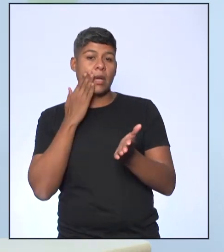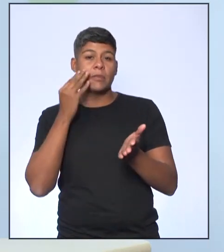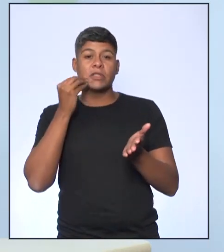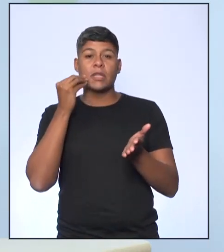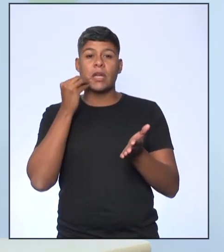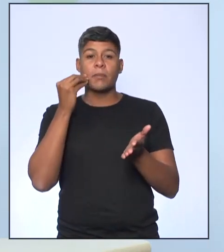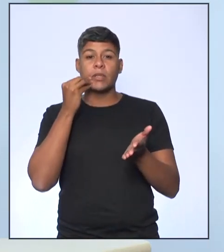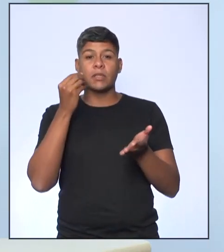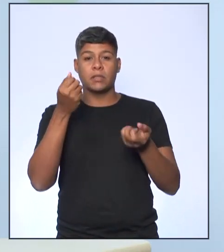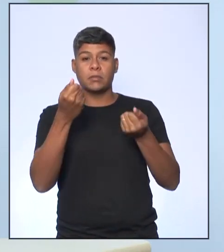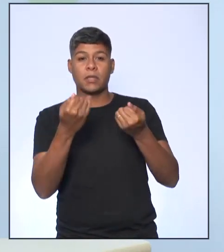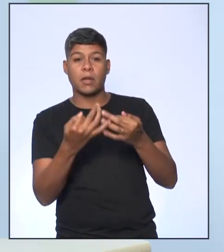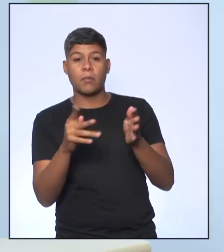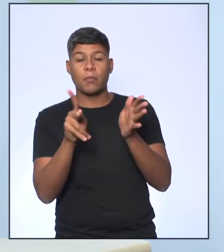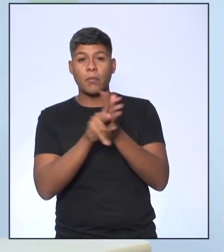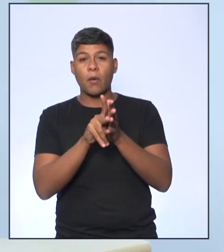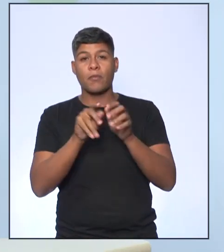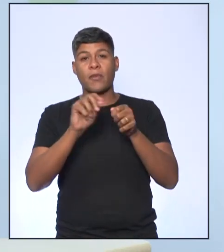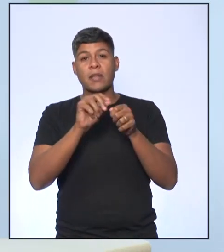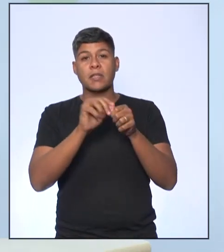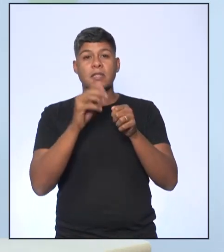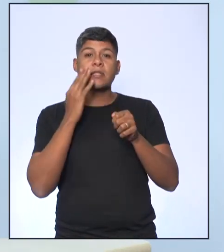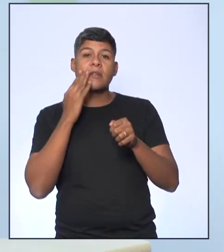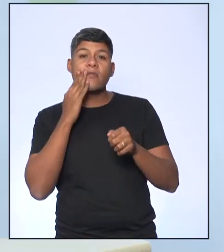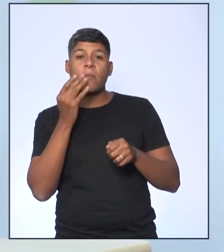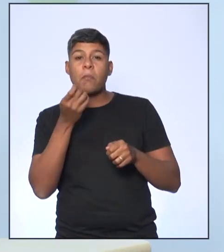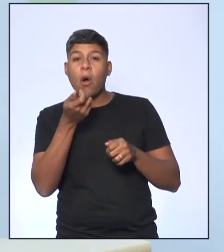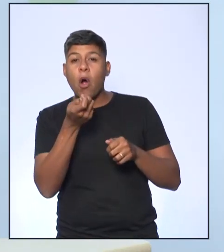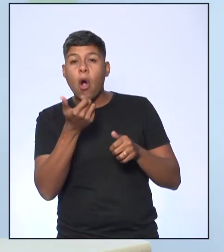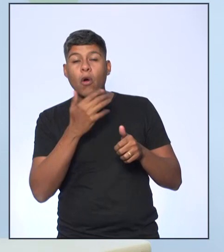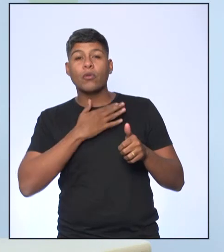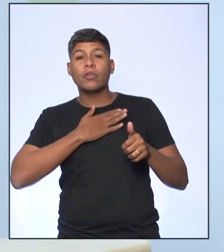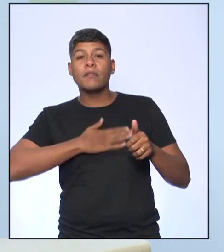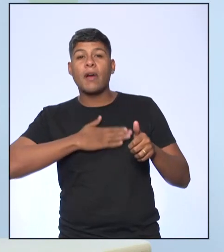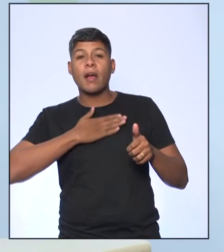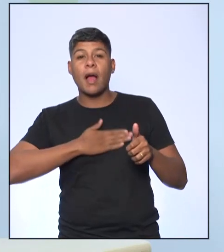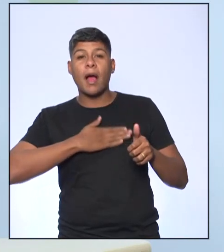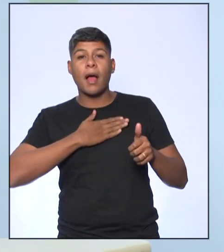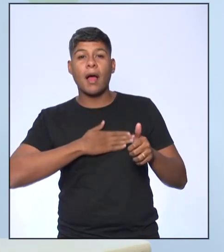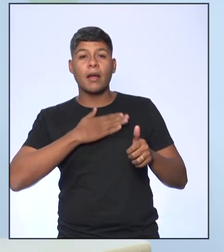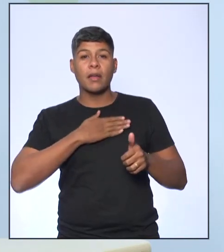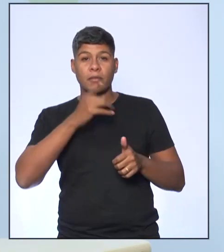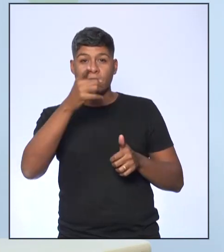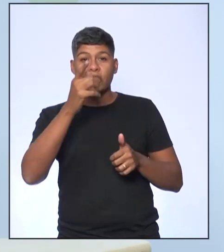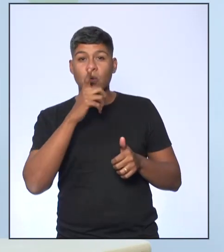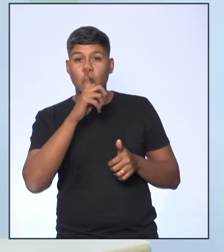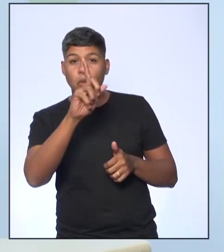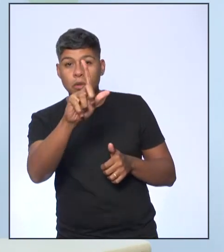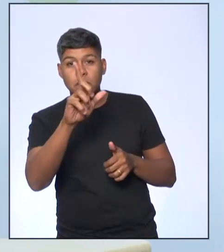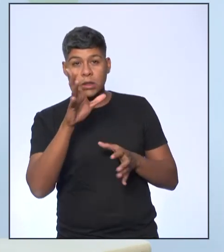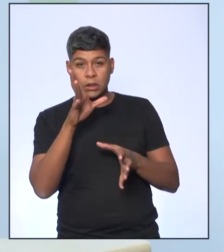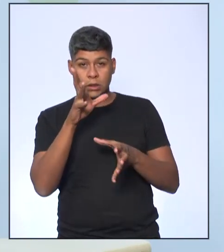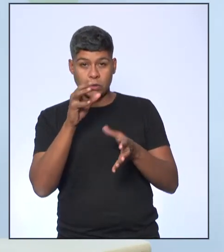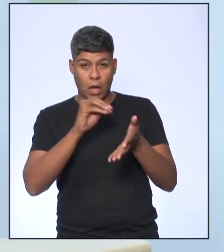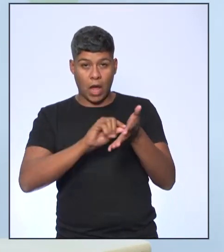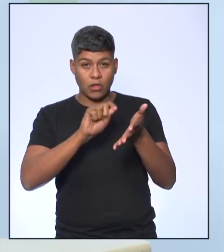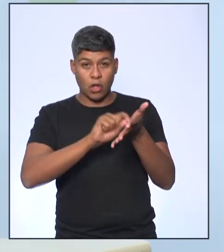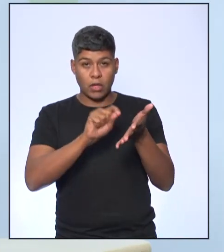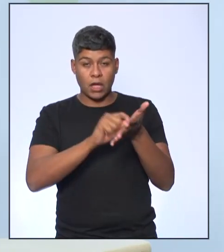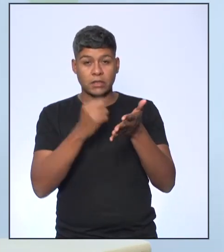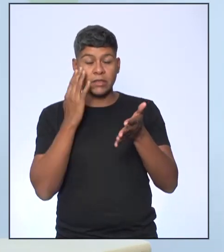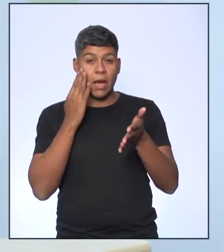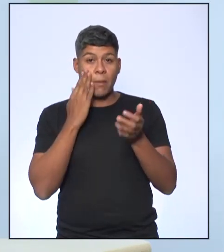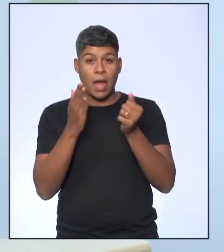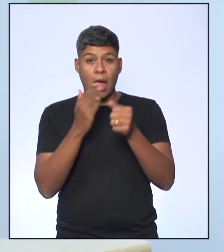tentem exemplificar o que eu vou fazer. Eu vou tentar fazer um pouco mais devagar para vocês conseguirem acompanhar no caderno, porque essa